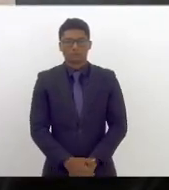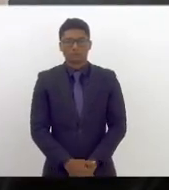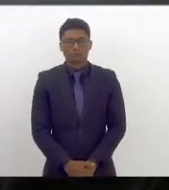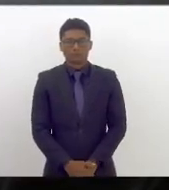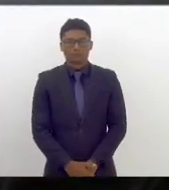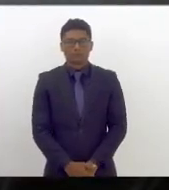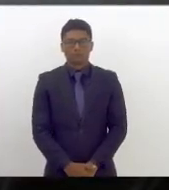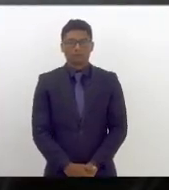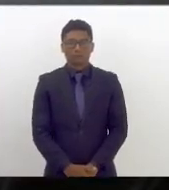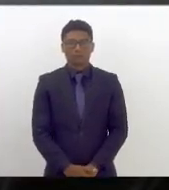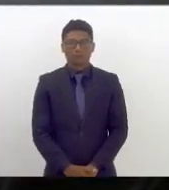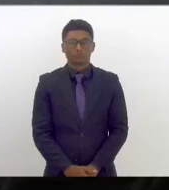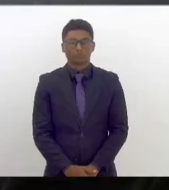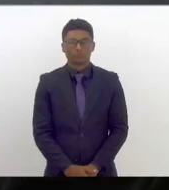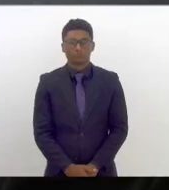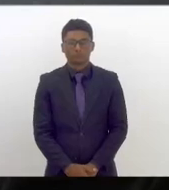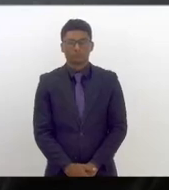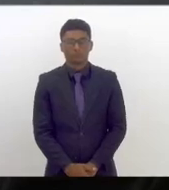Como assim?